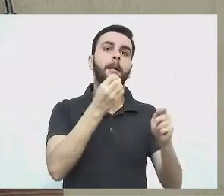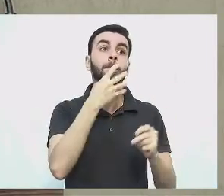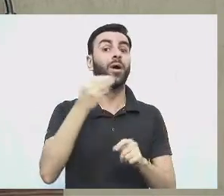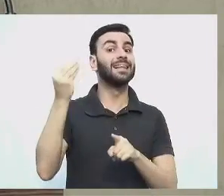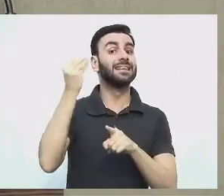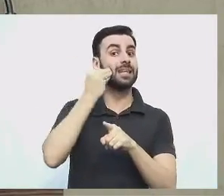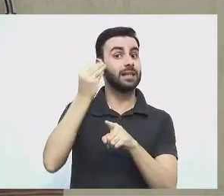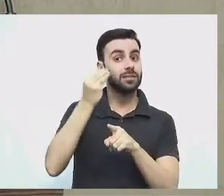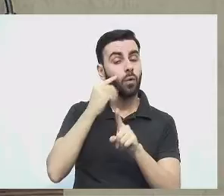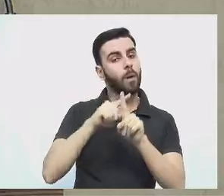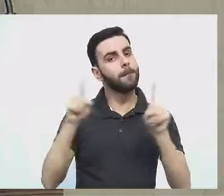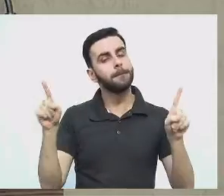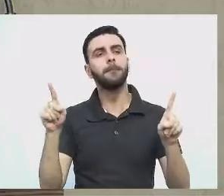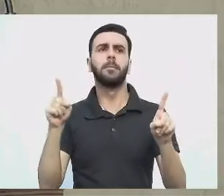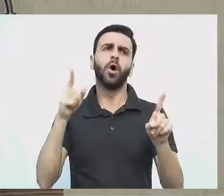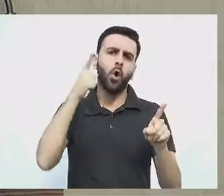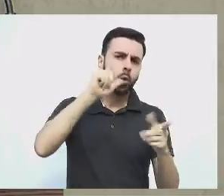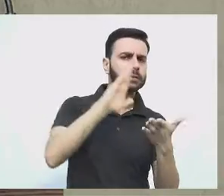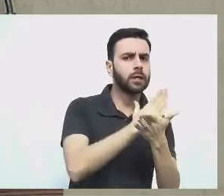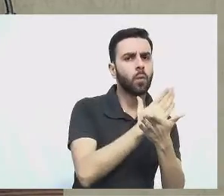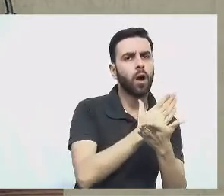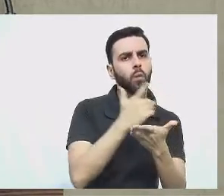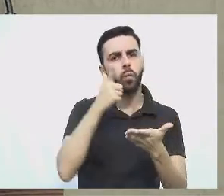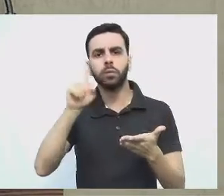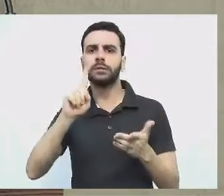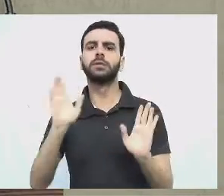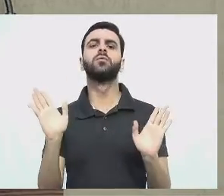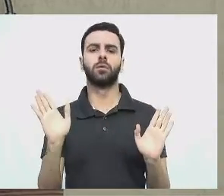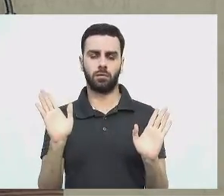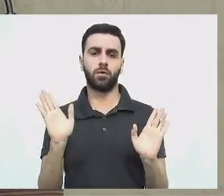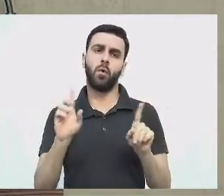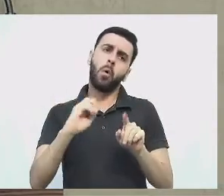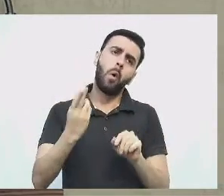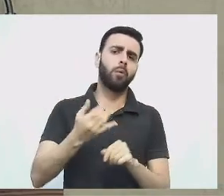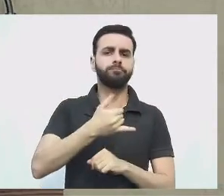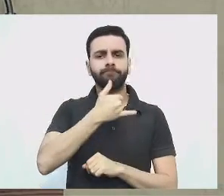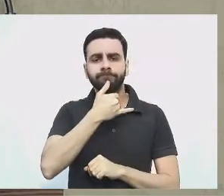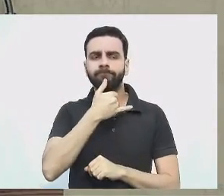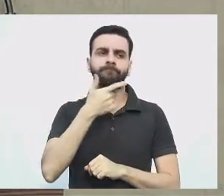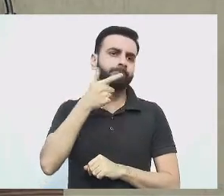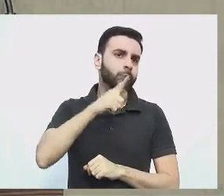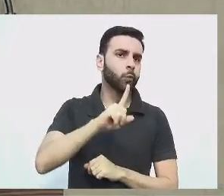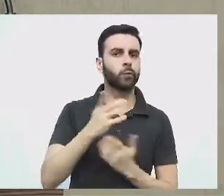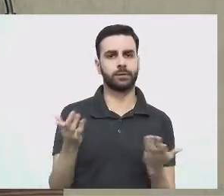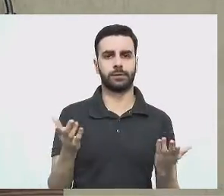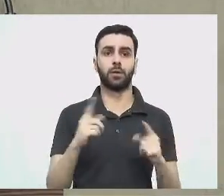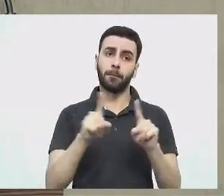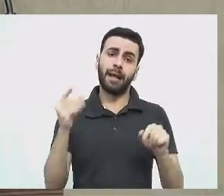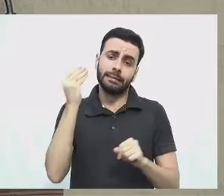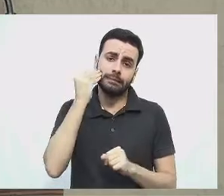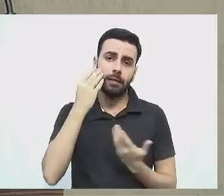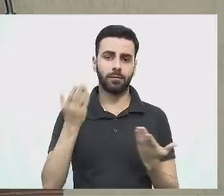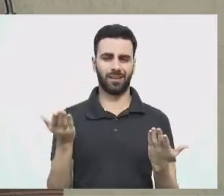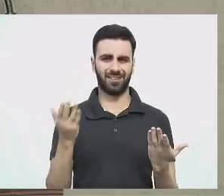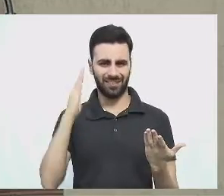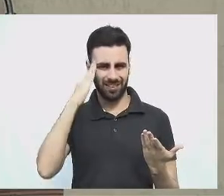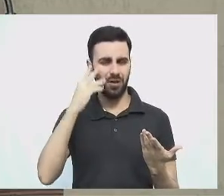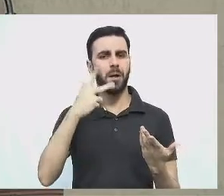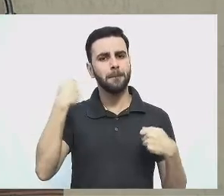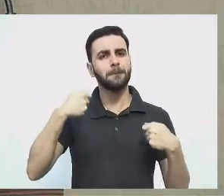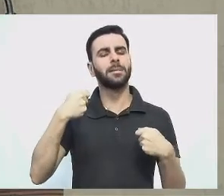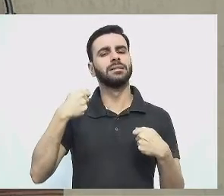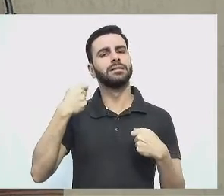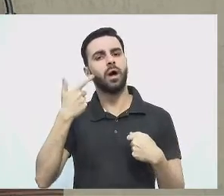tentou e conseguiu e vai fazer. Ou então, que pena que ele não conseguiu, mas ele tentou.